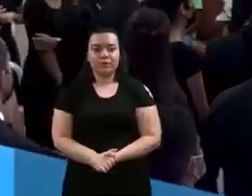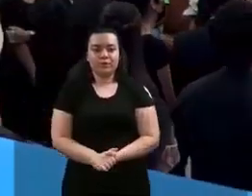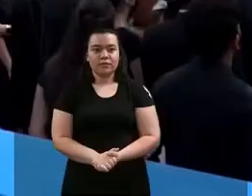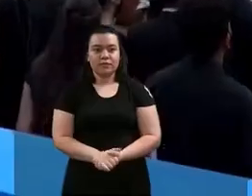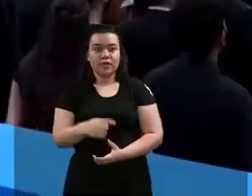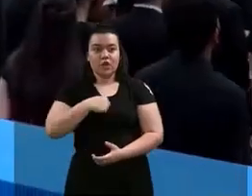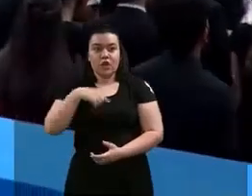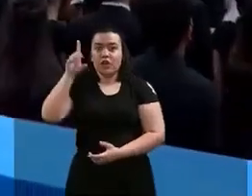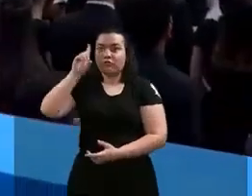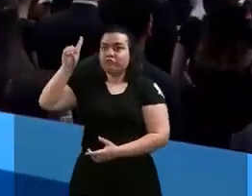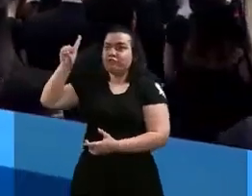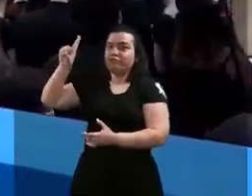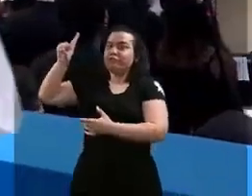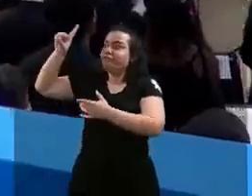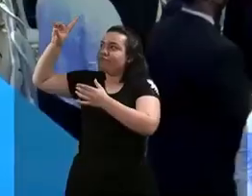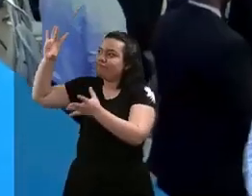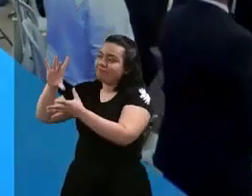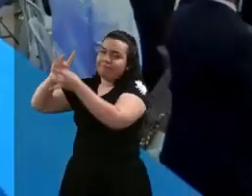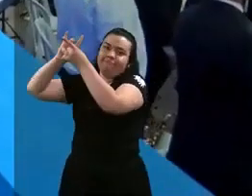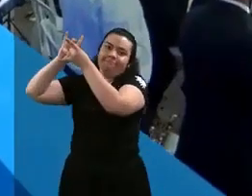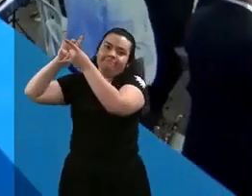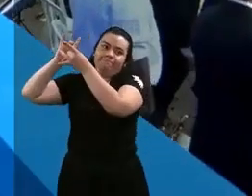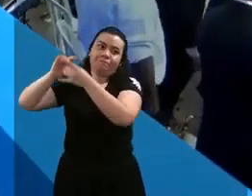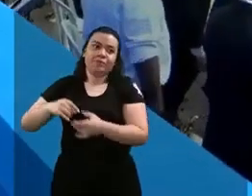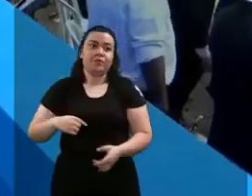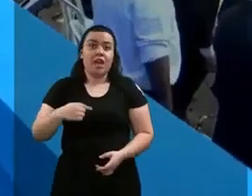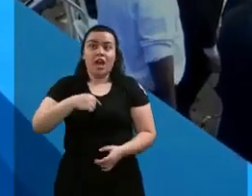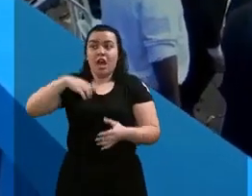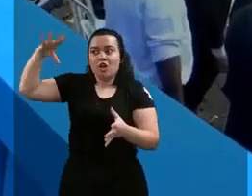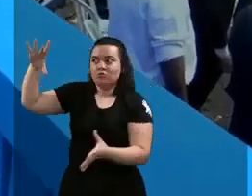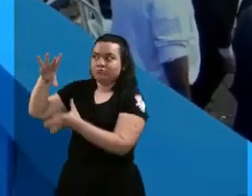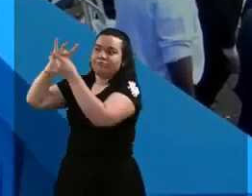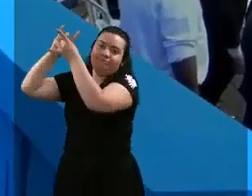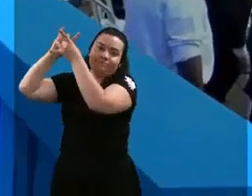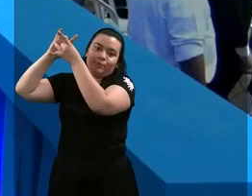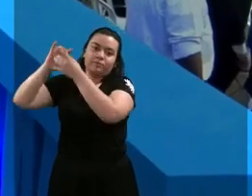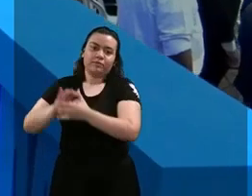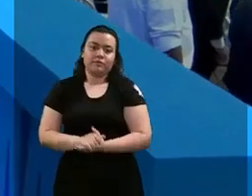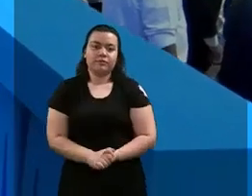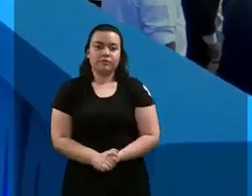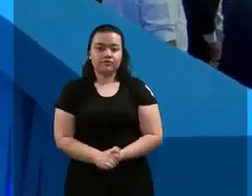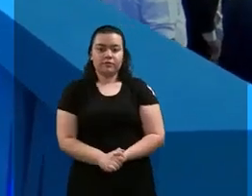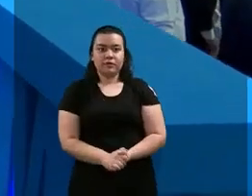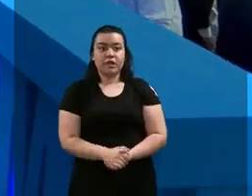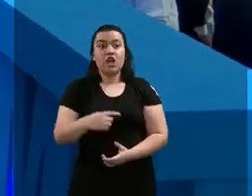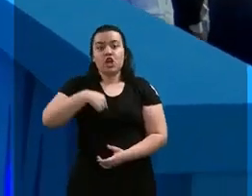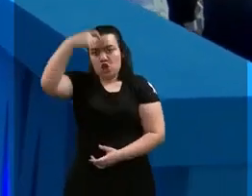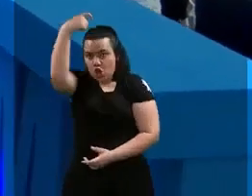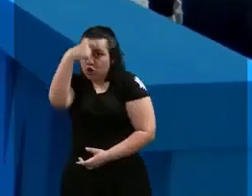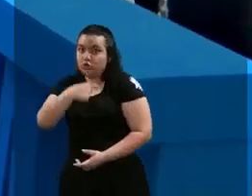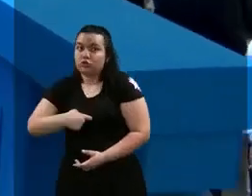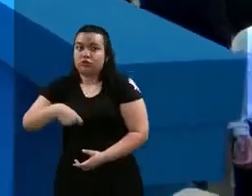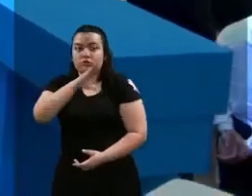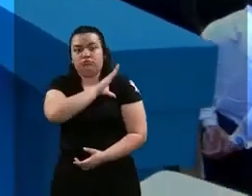Em João capítulo 18, eu sou unidade com Deus. Em João capítulo 19, eu sou o Cristo